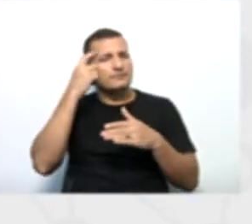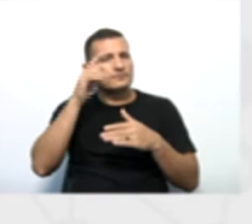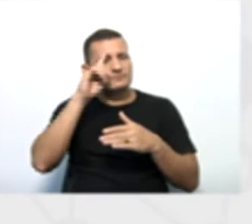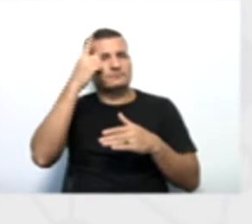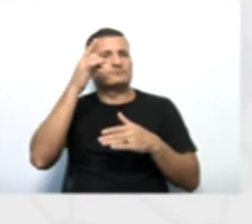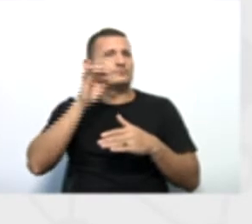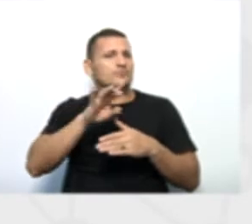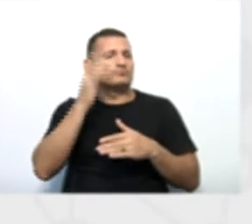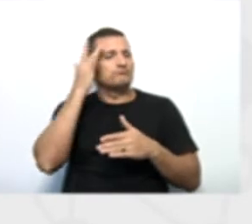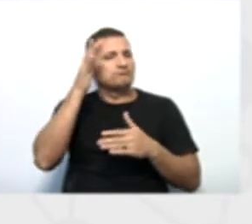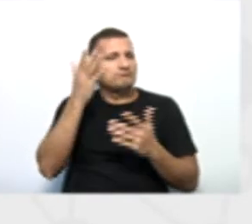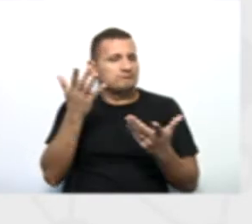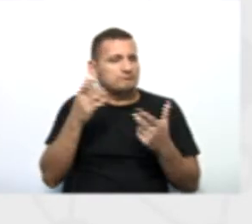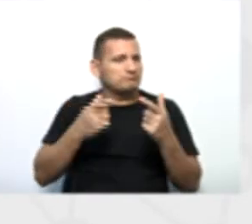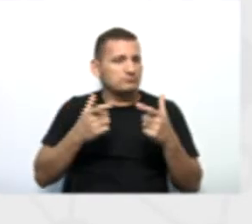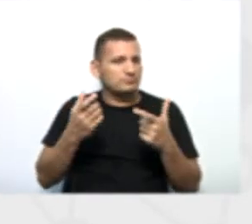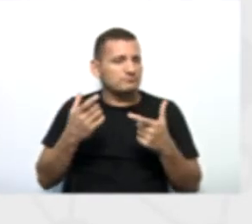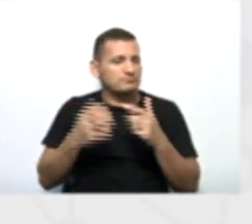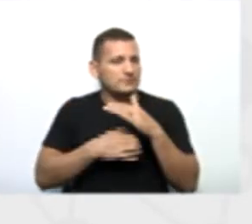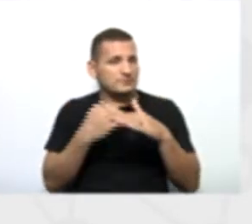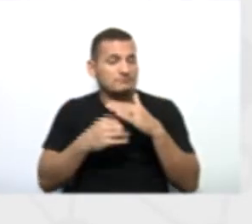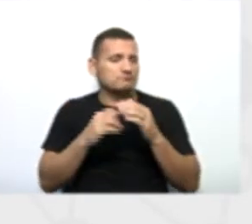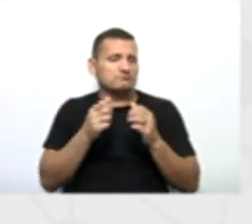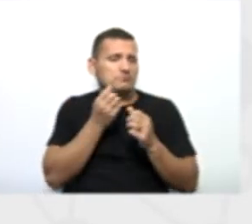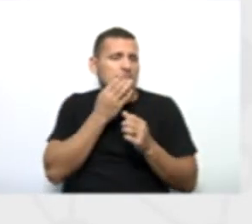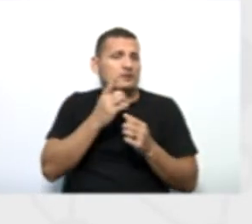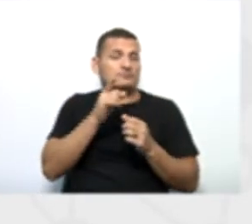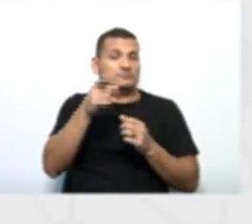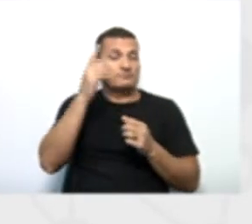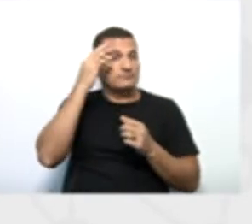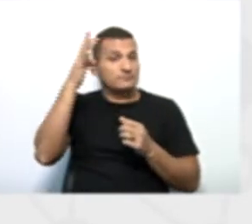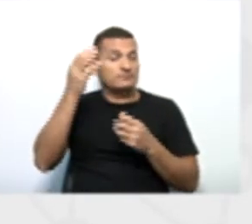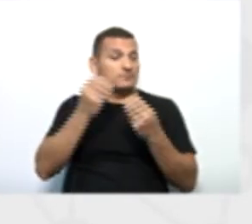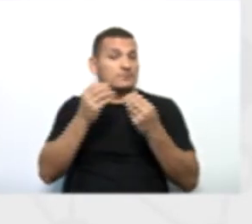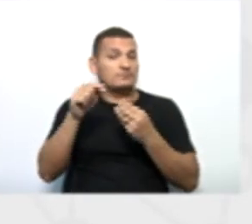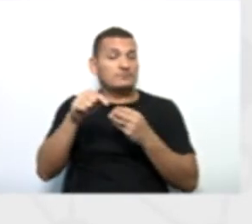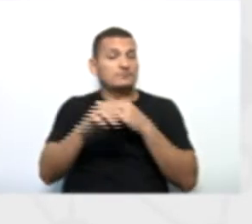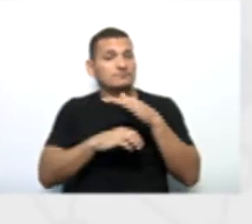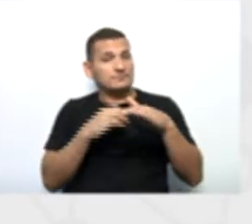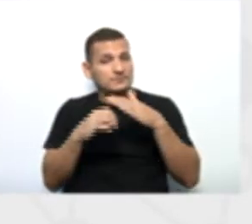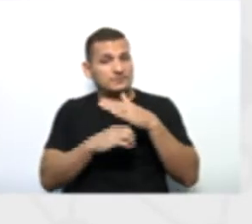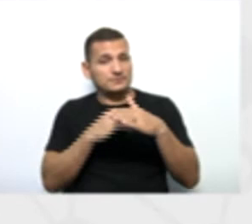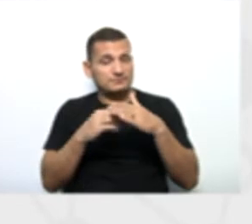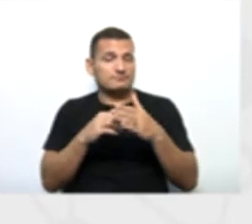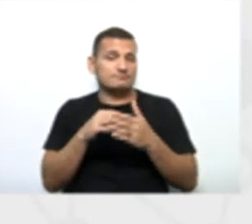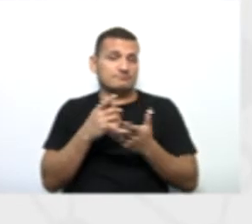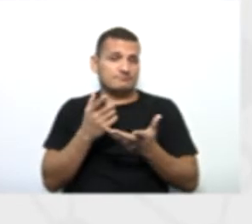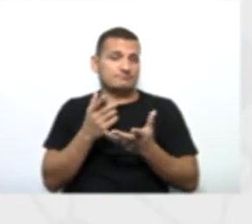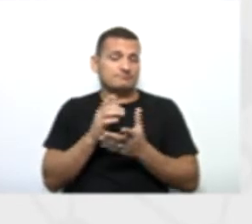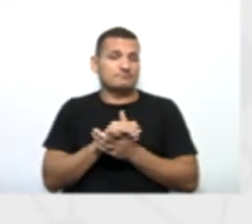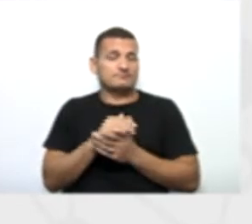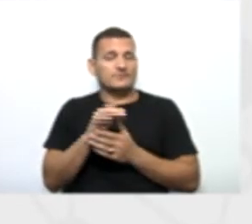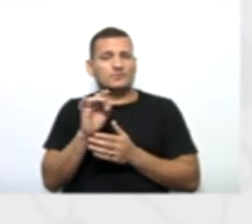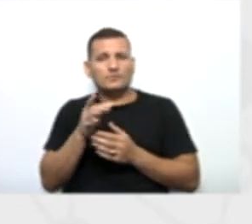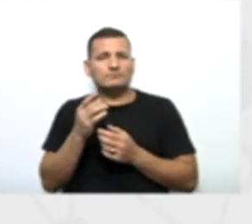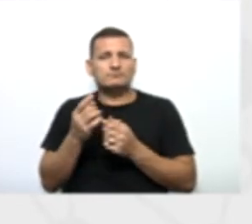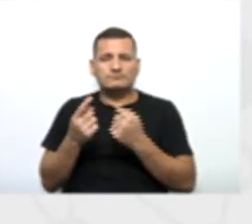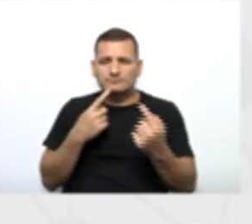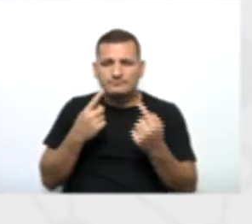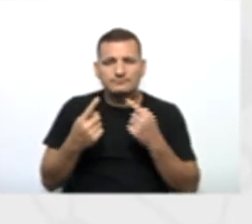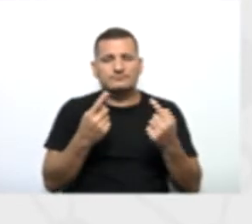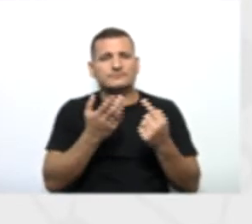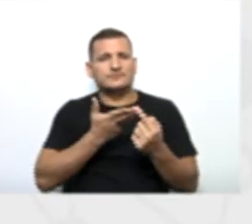tudo bem, não tem problema. Você vai então imaginar que empresa é essa, que tipo de empresa é essa, e normalmente, conversando com seus colegas,